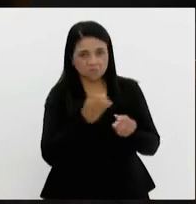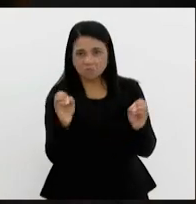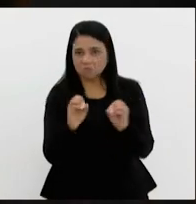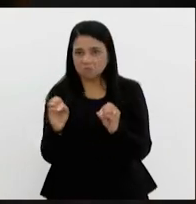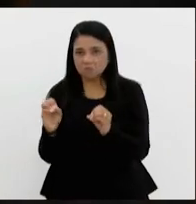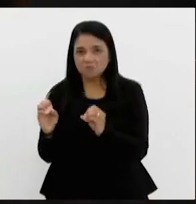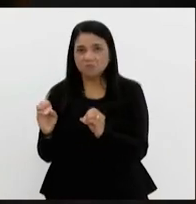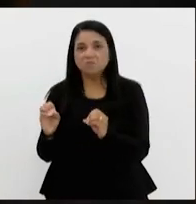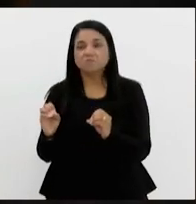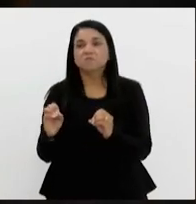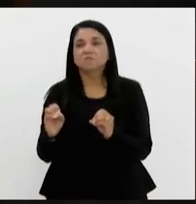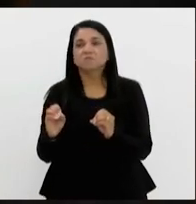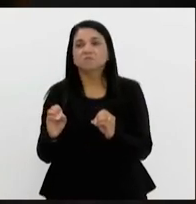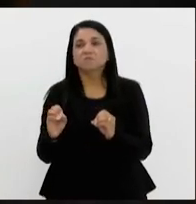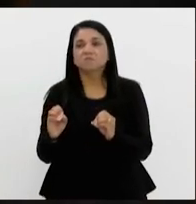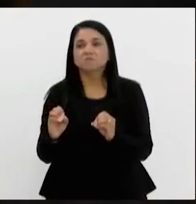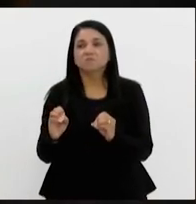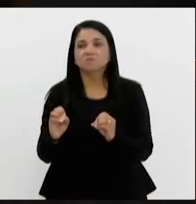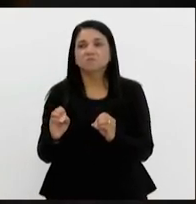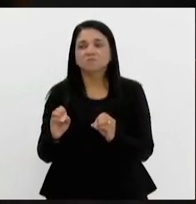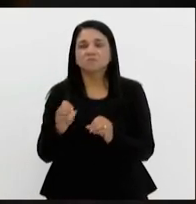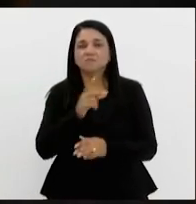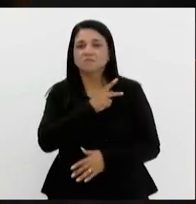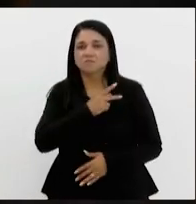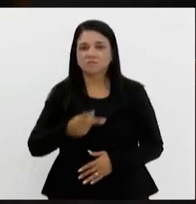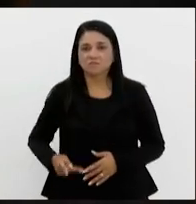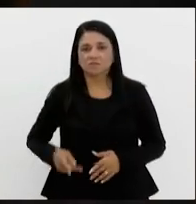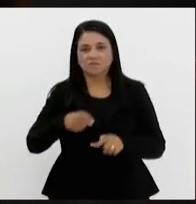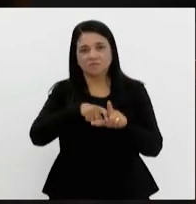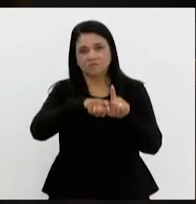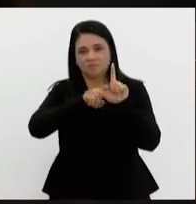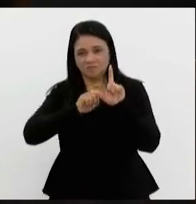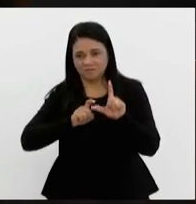orador inscrito, a presidência